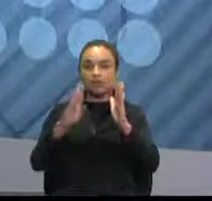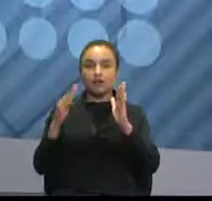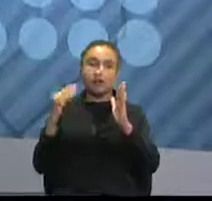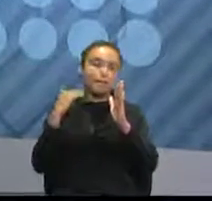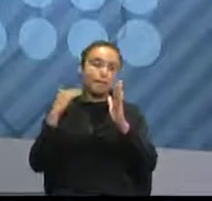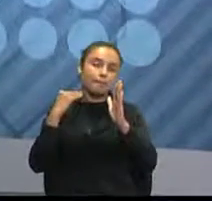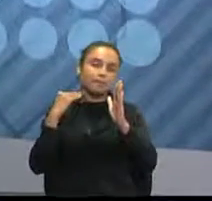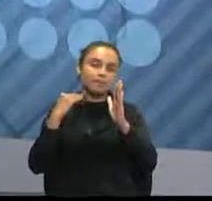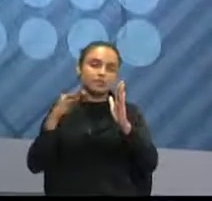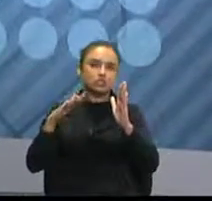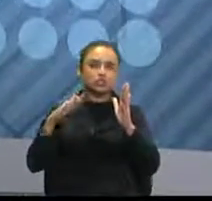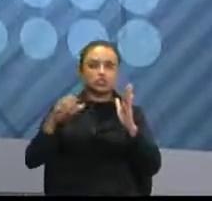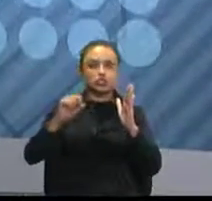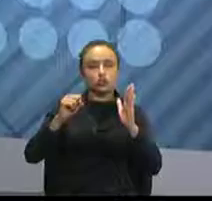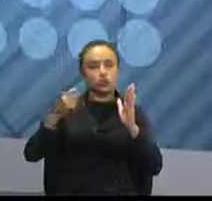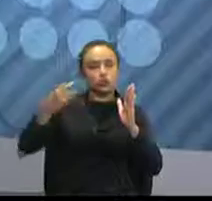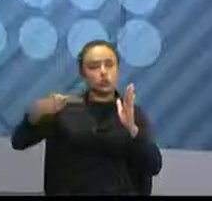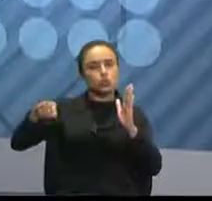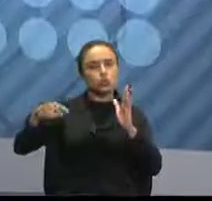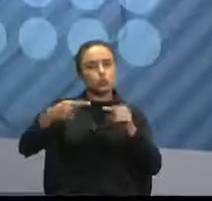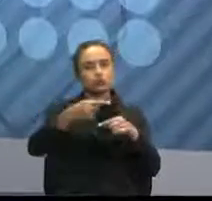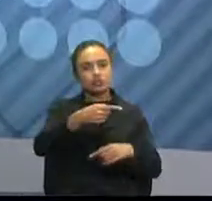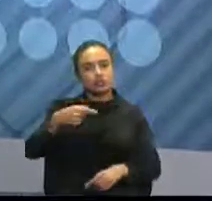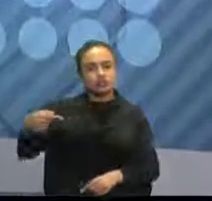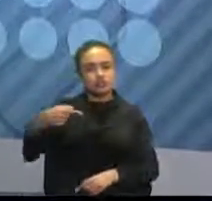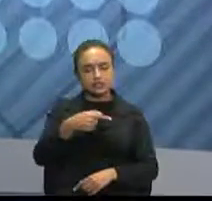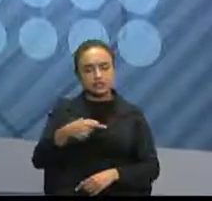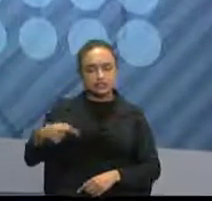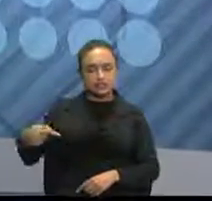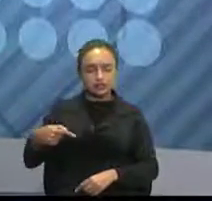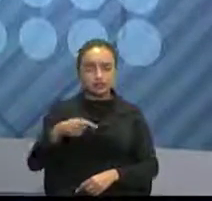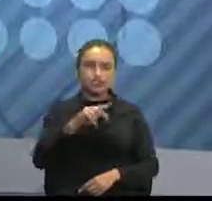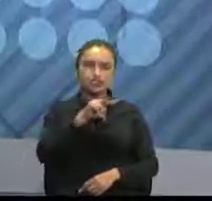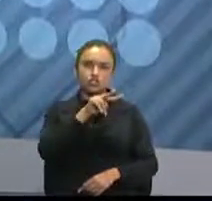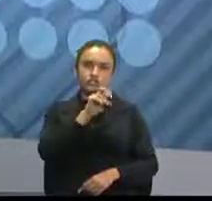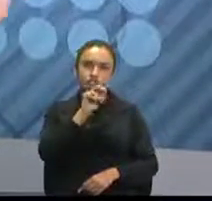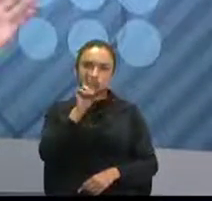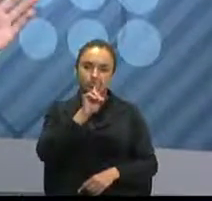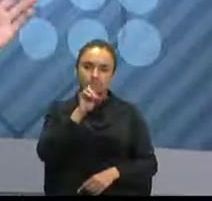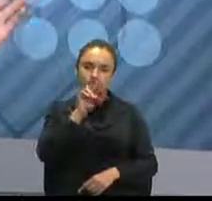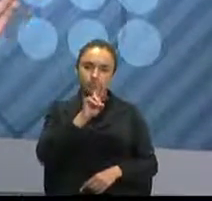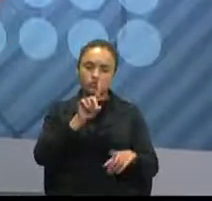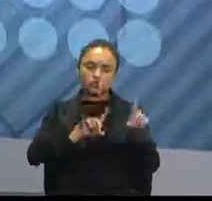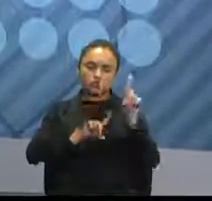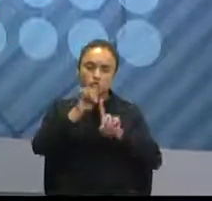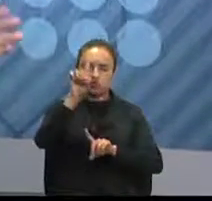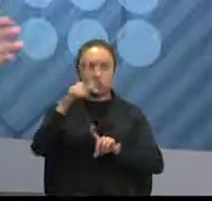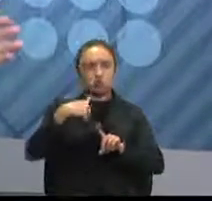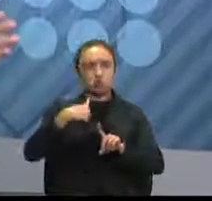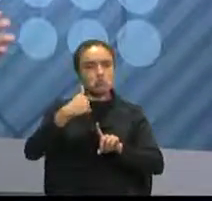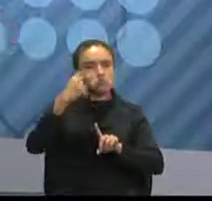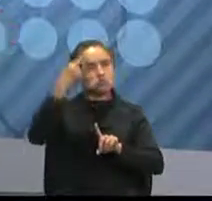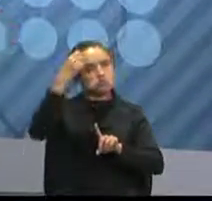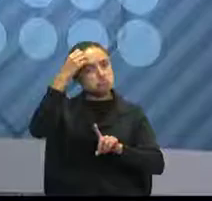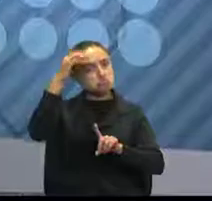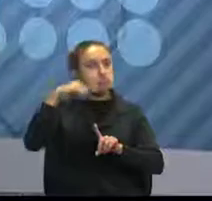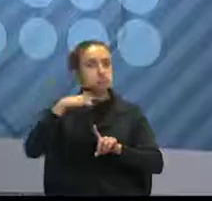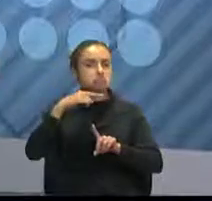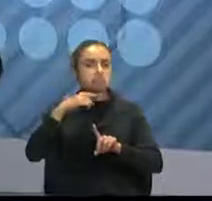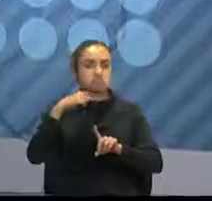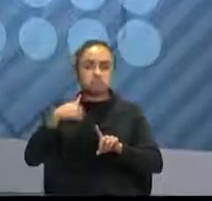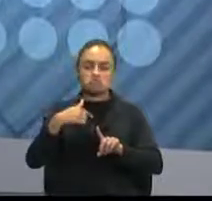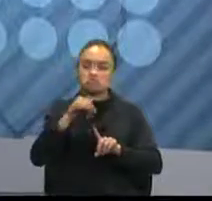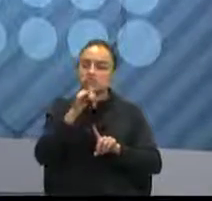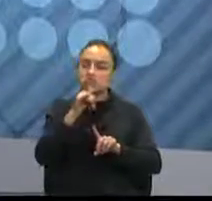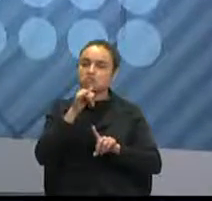oito semanas estiveram valor de 20 reais em média eu não lembro agora com o valor de fado de de fato qual foi tanto usando o exemplo